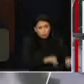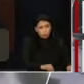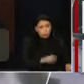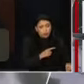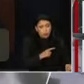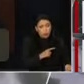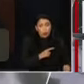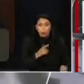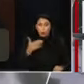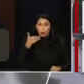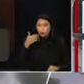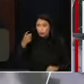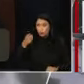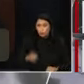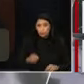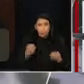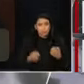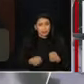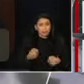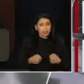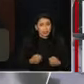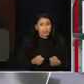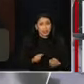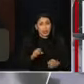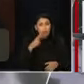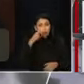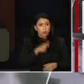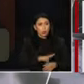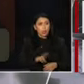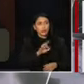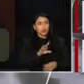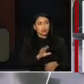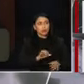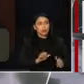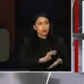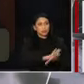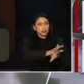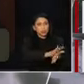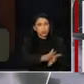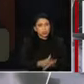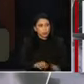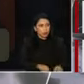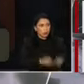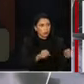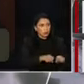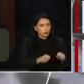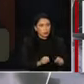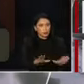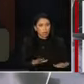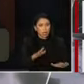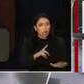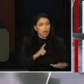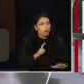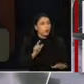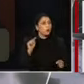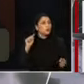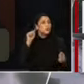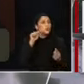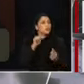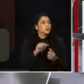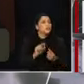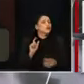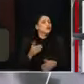para além do mero fato de destruir, compreendendo as nuances da intenção do agente,